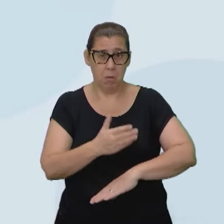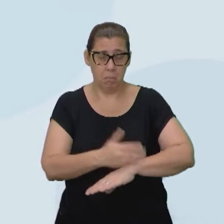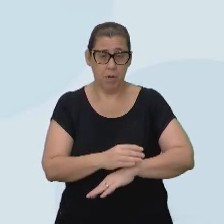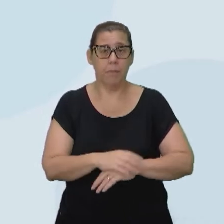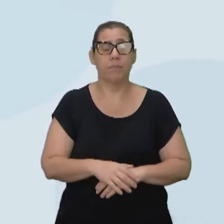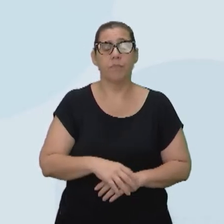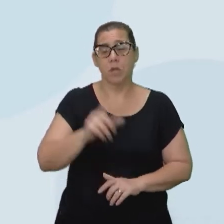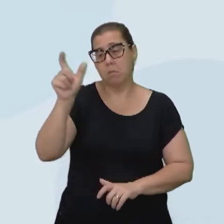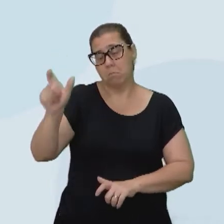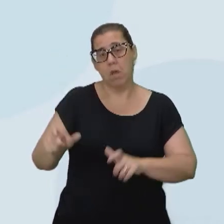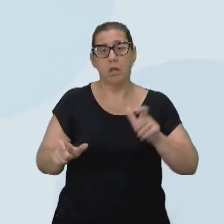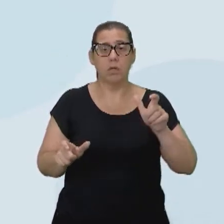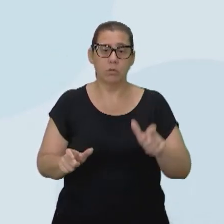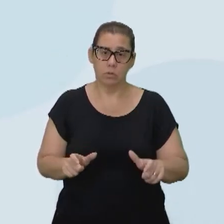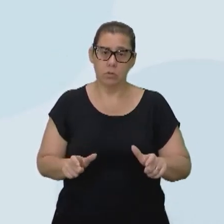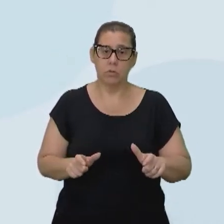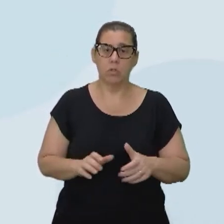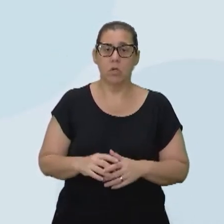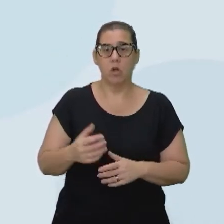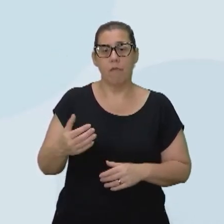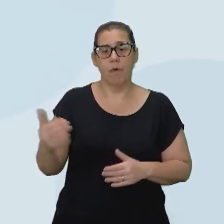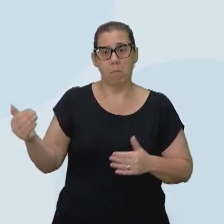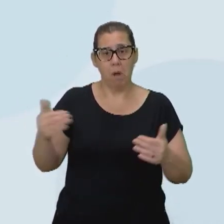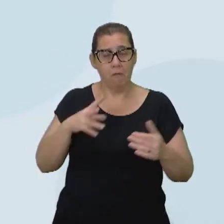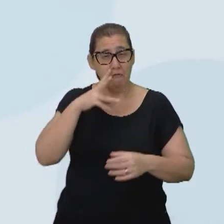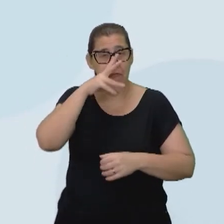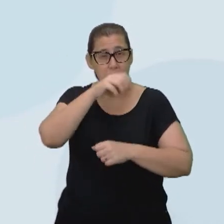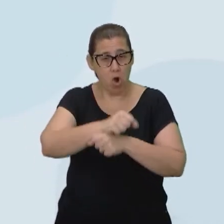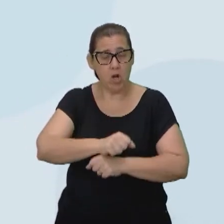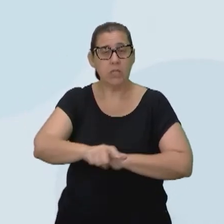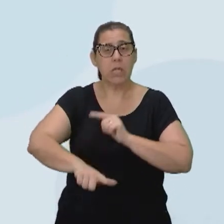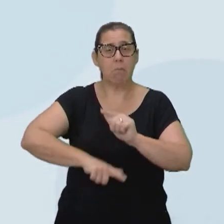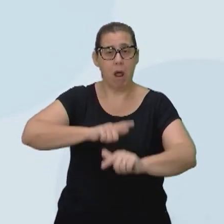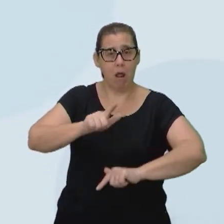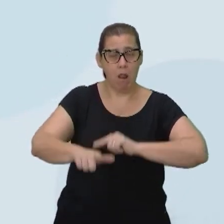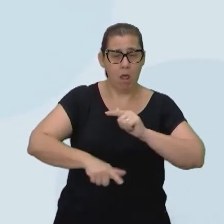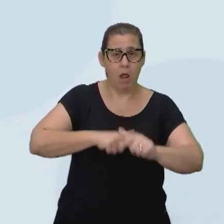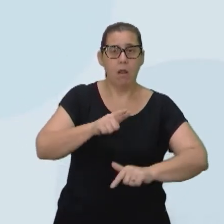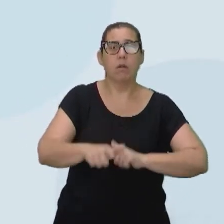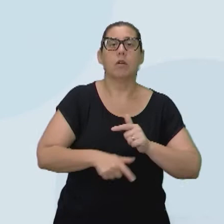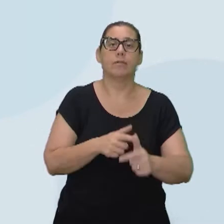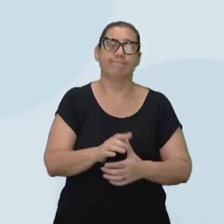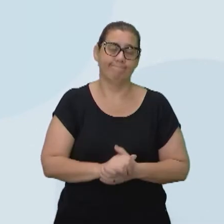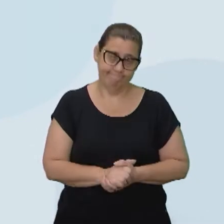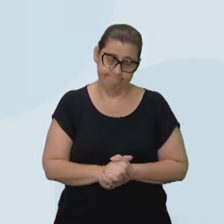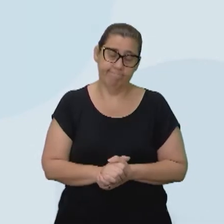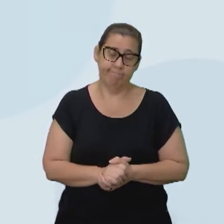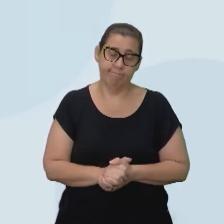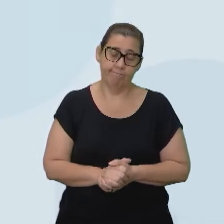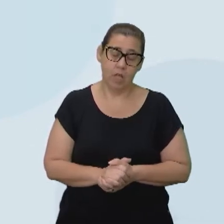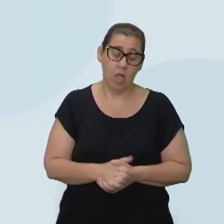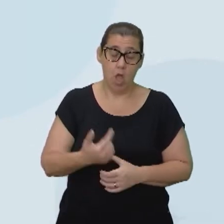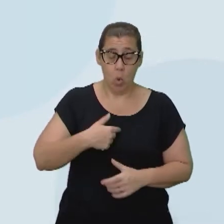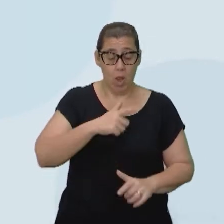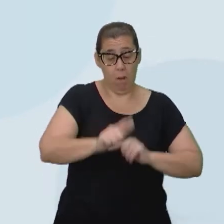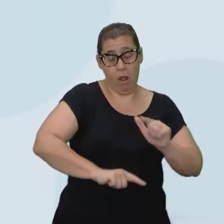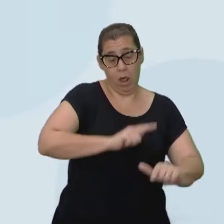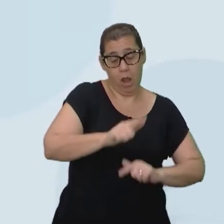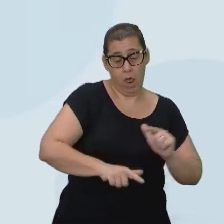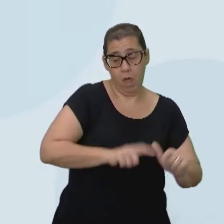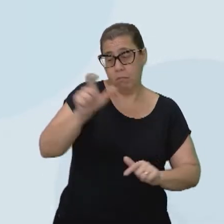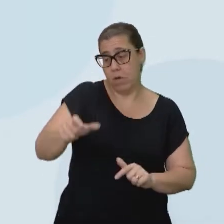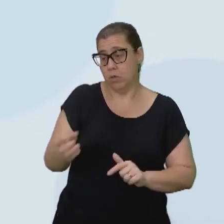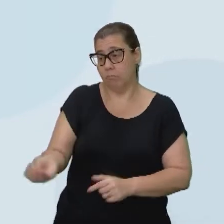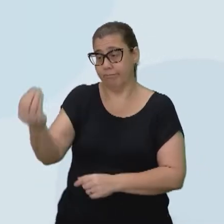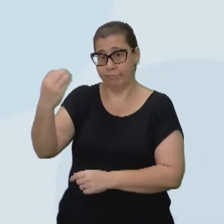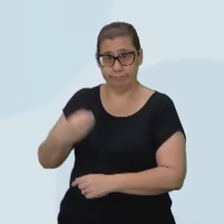Trata-se de pessoas que vendem sua força de trabalho como mercadoria em troca de salário, tá certo? Eu